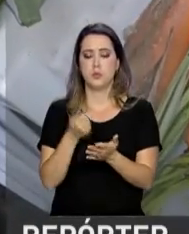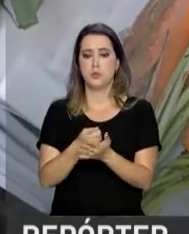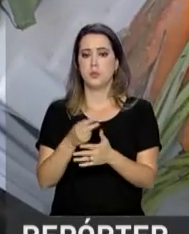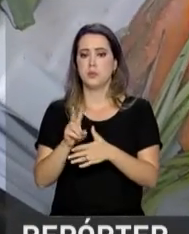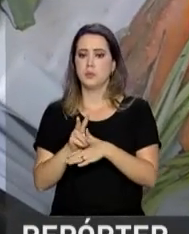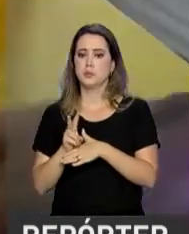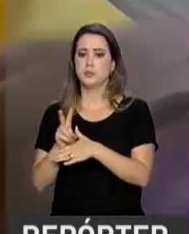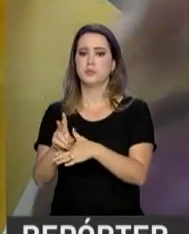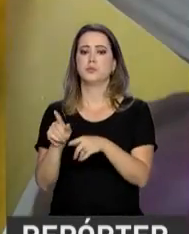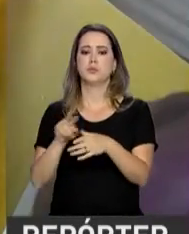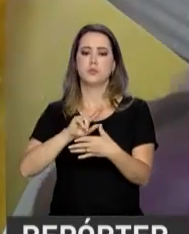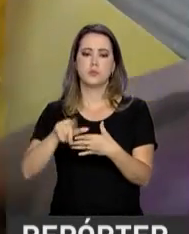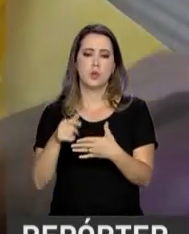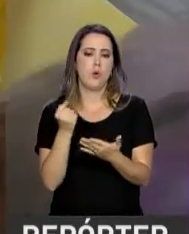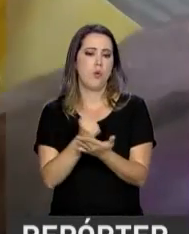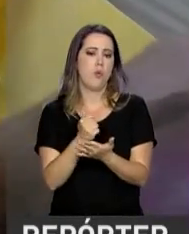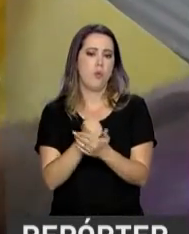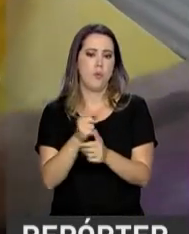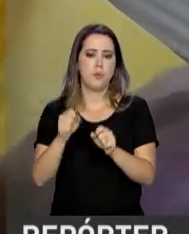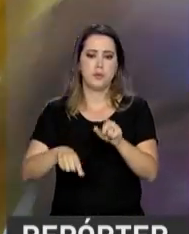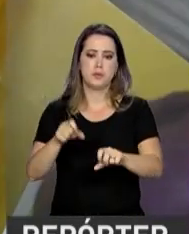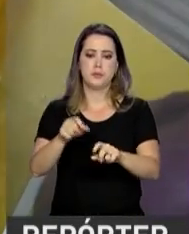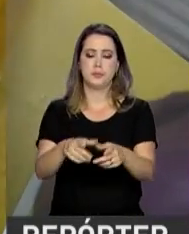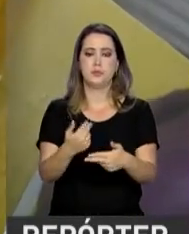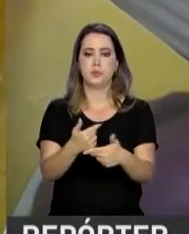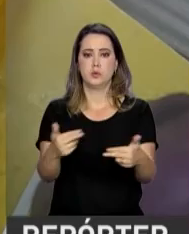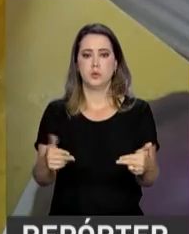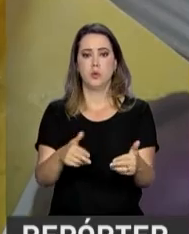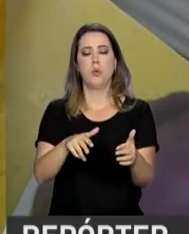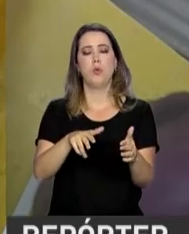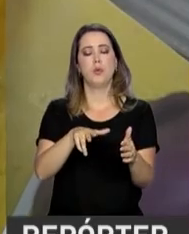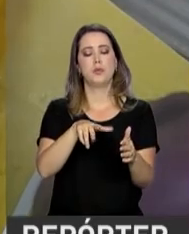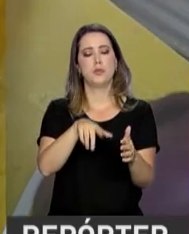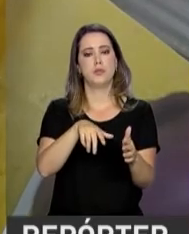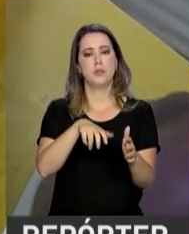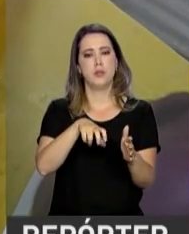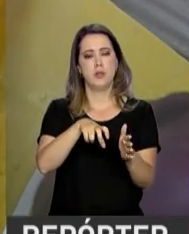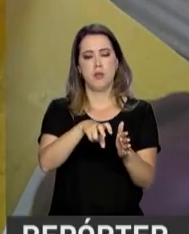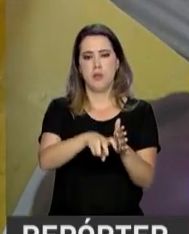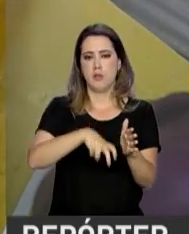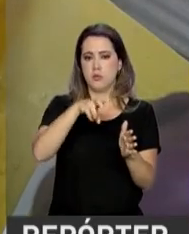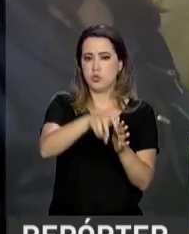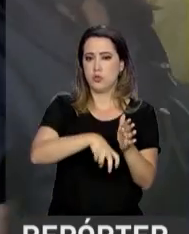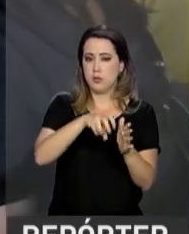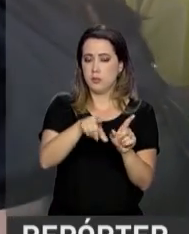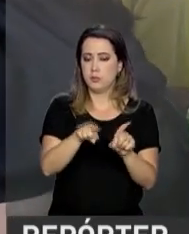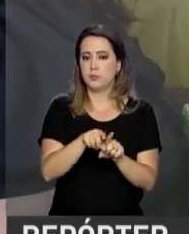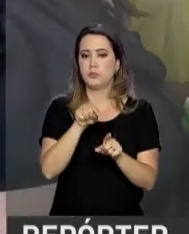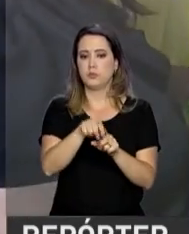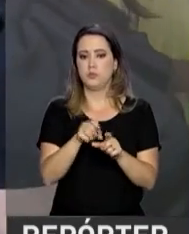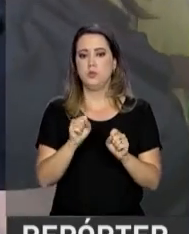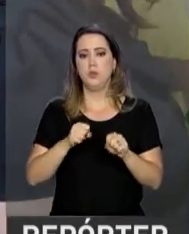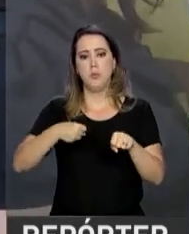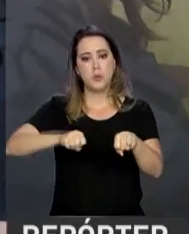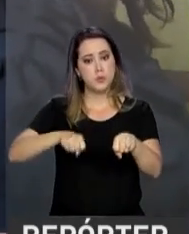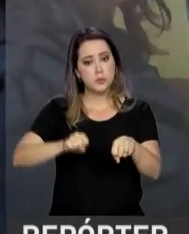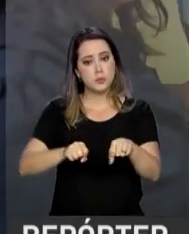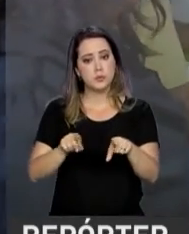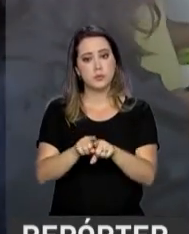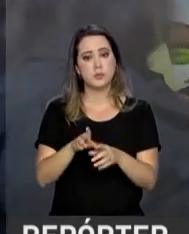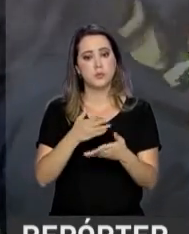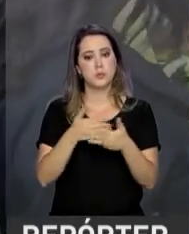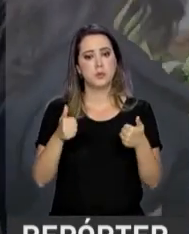investimentos como compra de sementes e máquinas e vai ser possível financiar motocicletas para